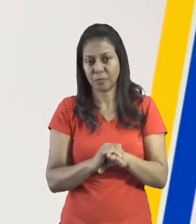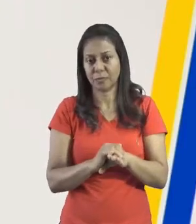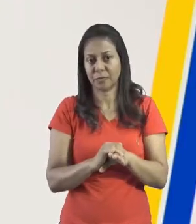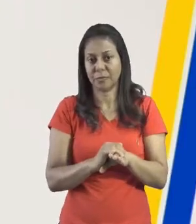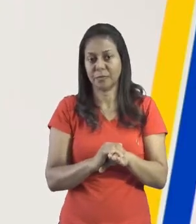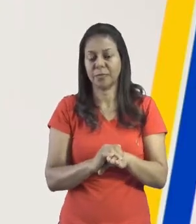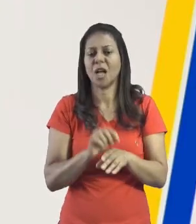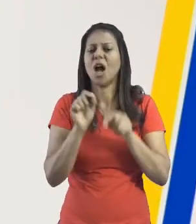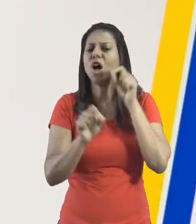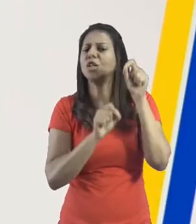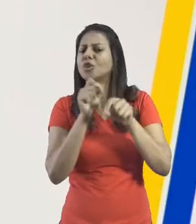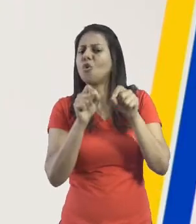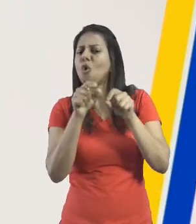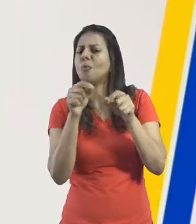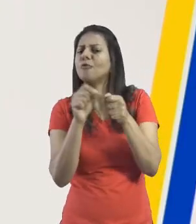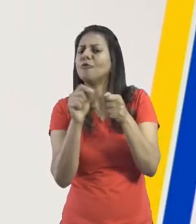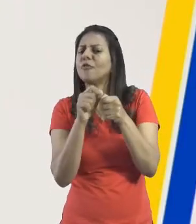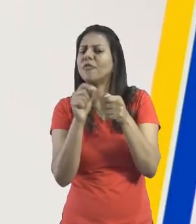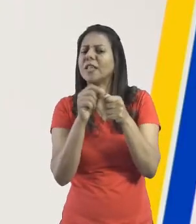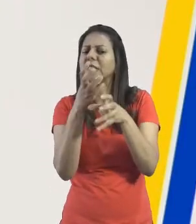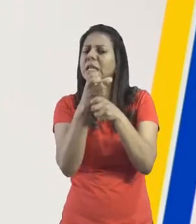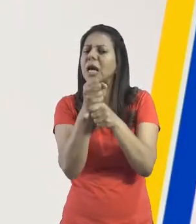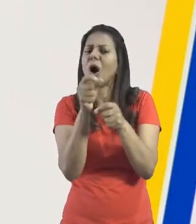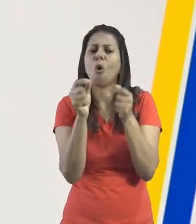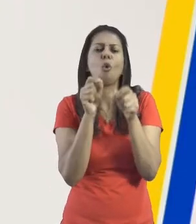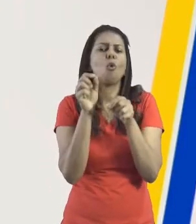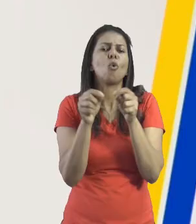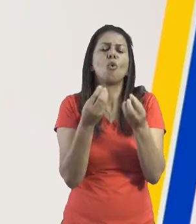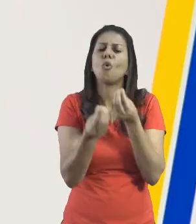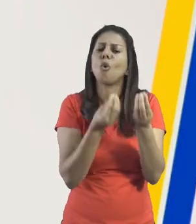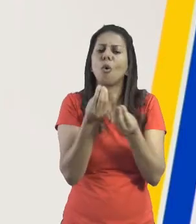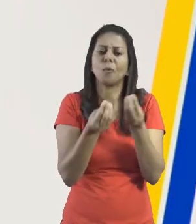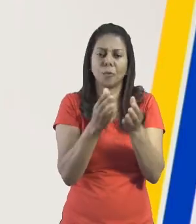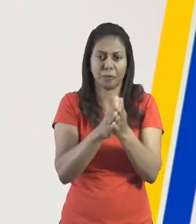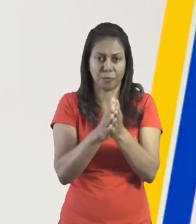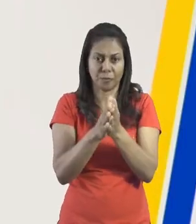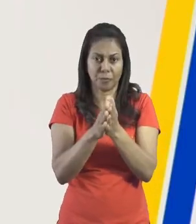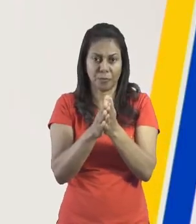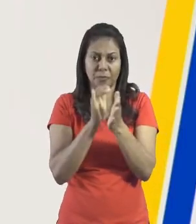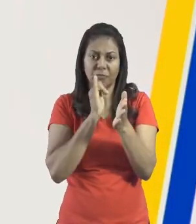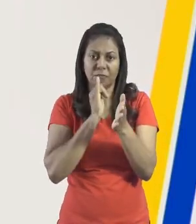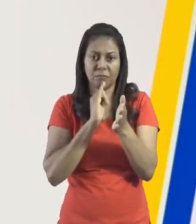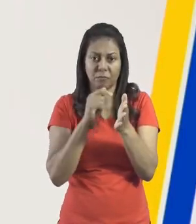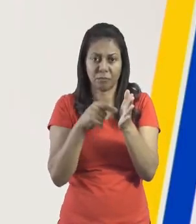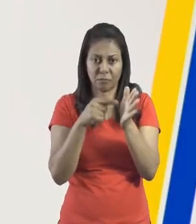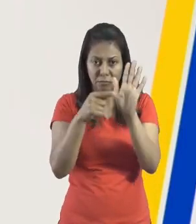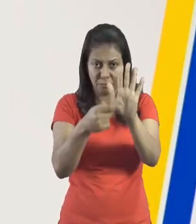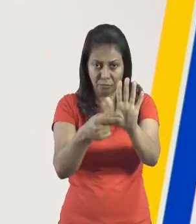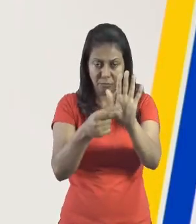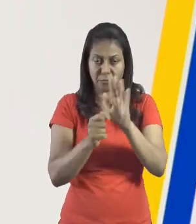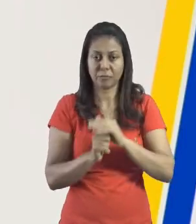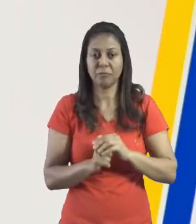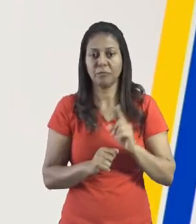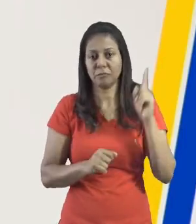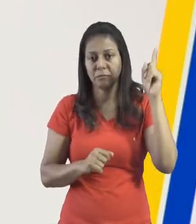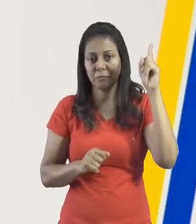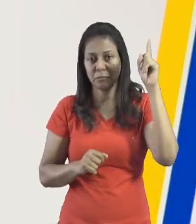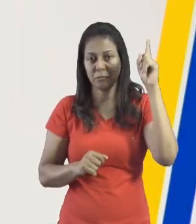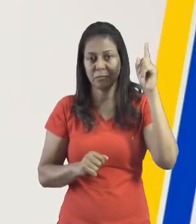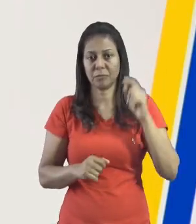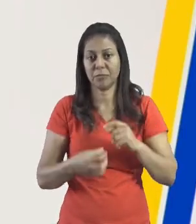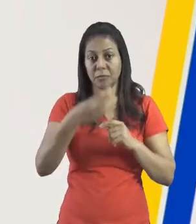uma equação desse tipo? Não se preocupe, vamos colocar aqui os exemplos para vocês conferirem. Ó, o primeiro exemplo,